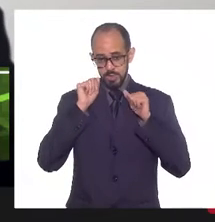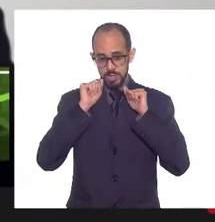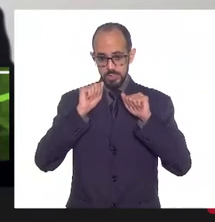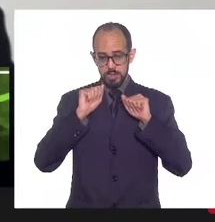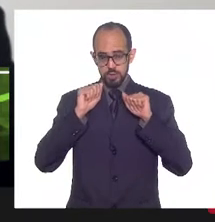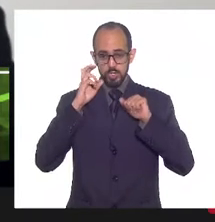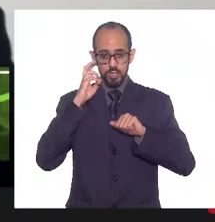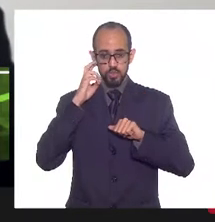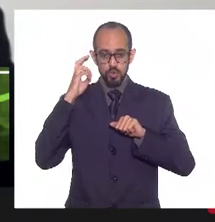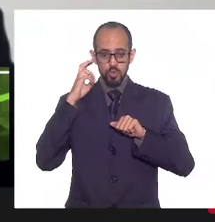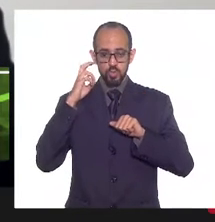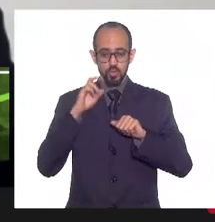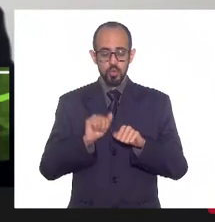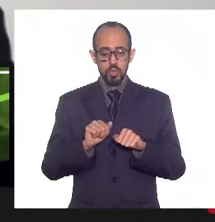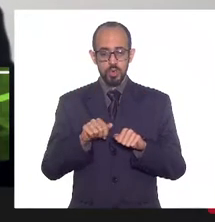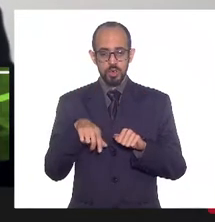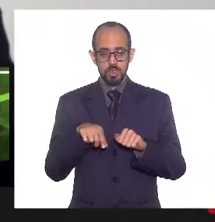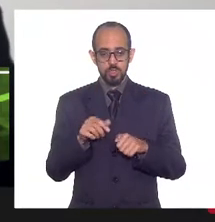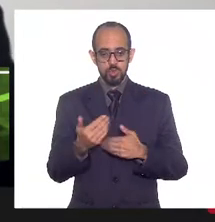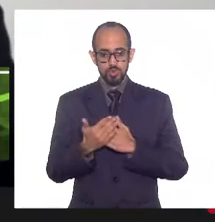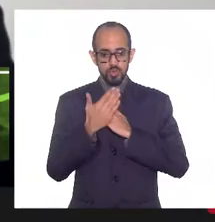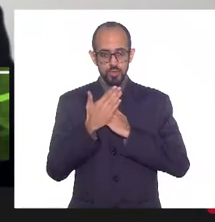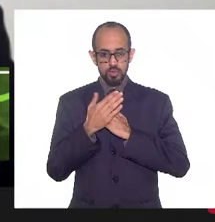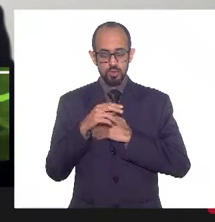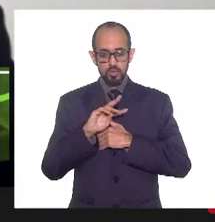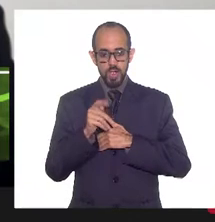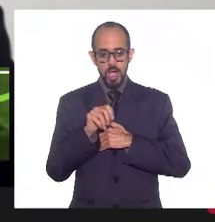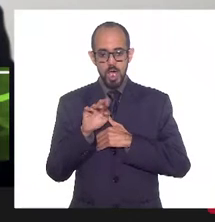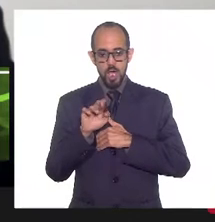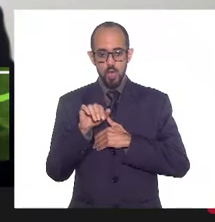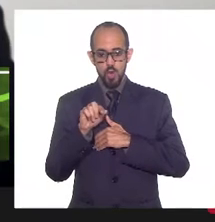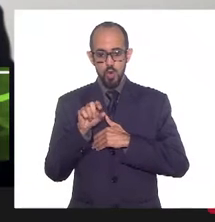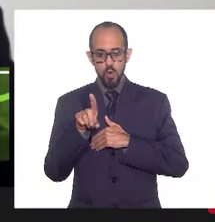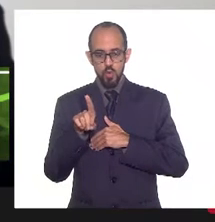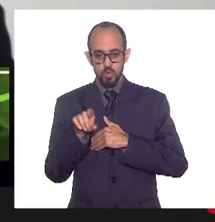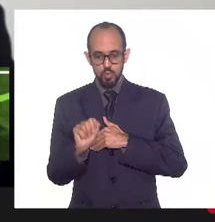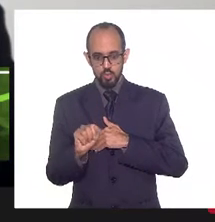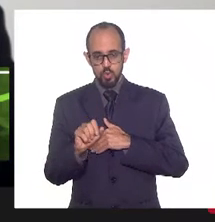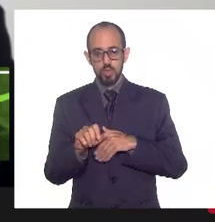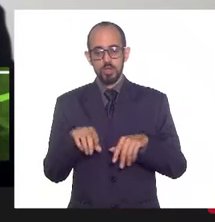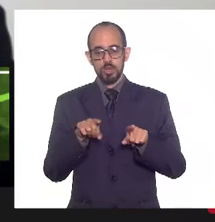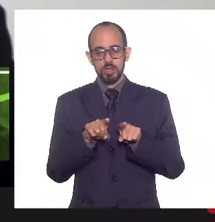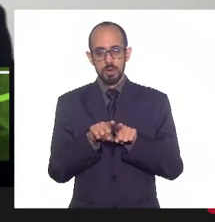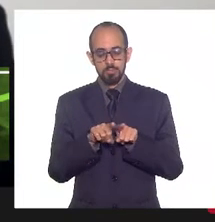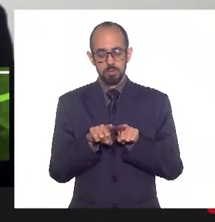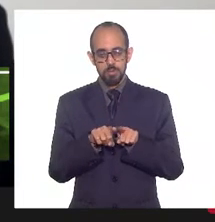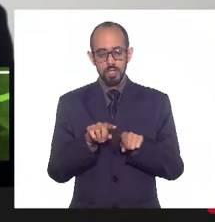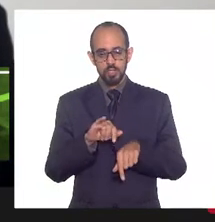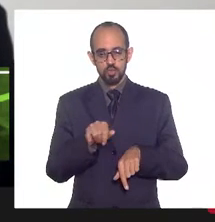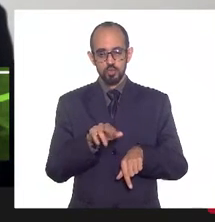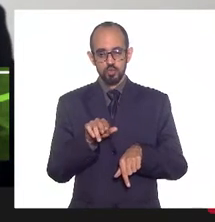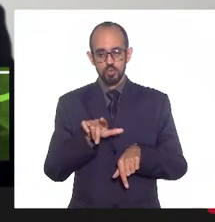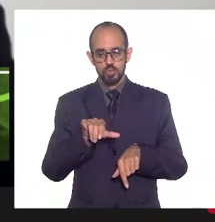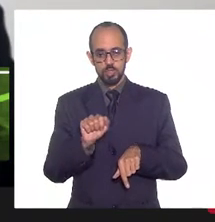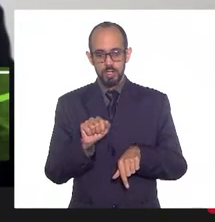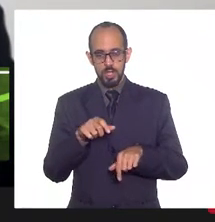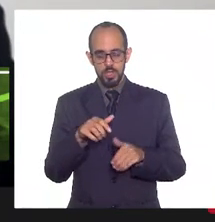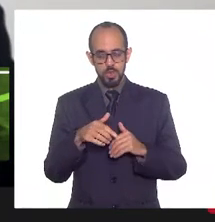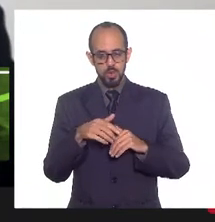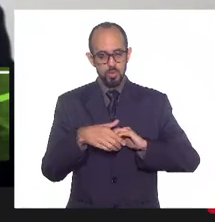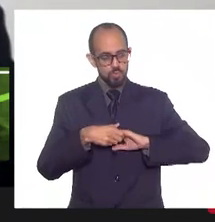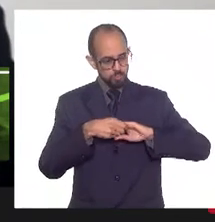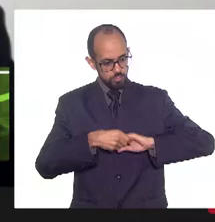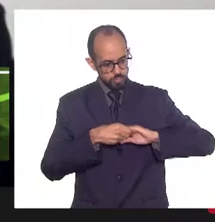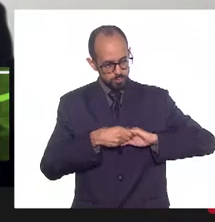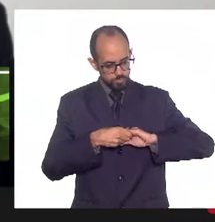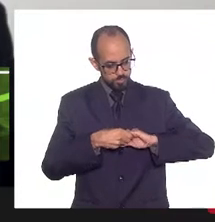essa audiência naturalmente não aconteceria o Haroldo e a Júlia em nome dos dois eu saúdo a toda a assessoria da assessoria da comissão de cultura e registrar também a